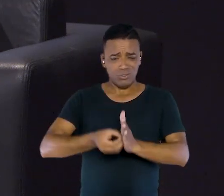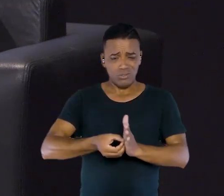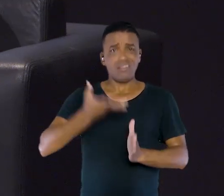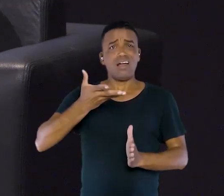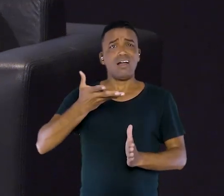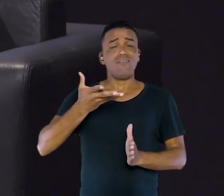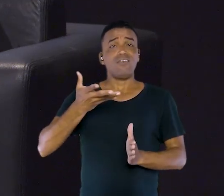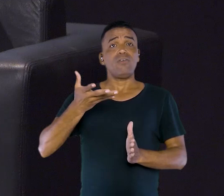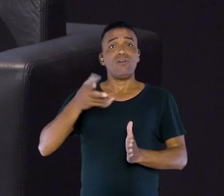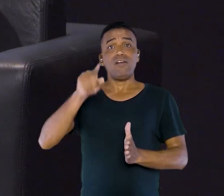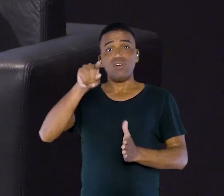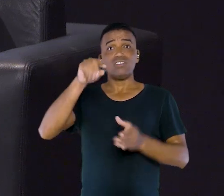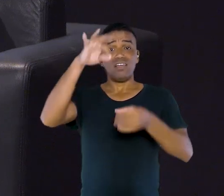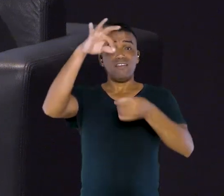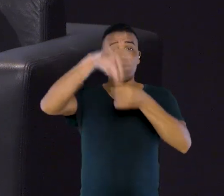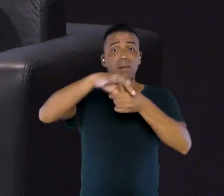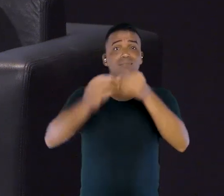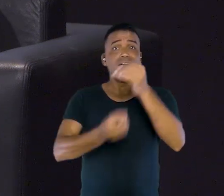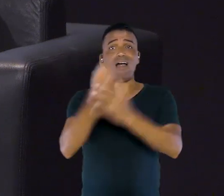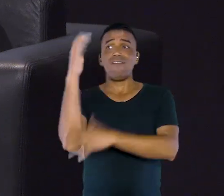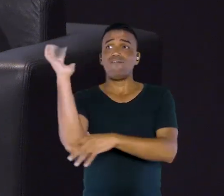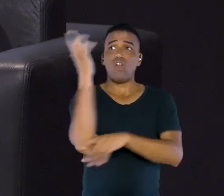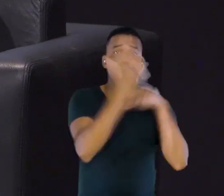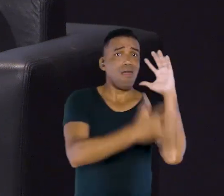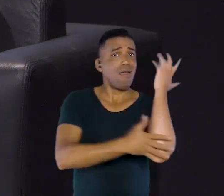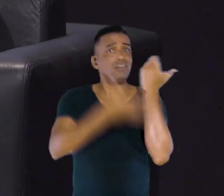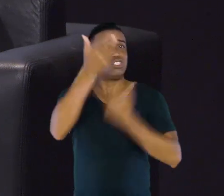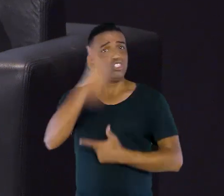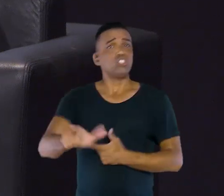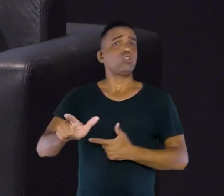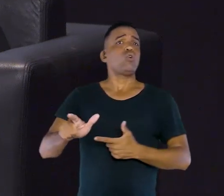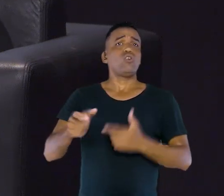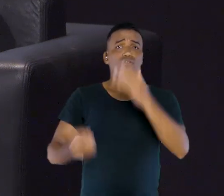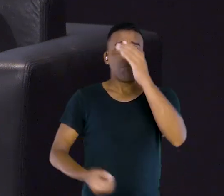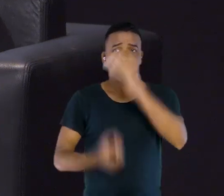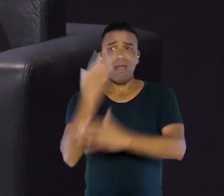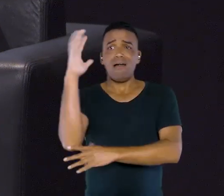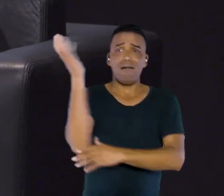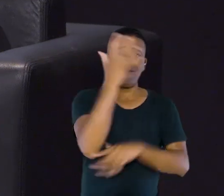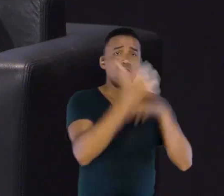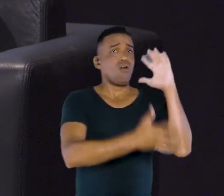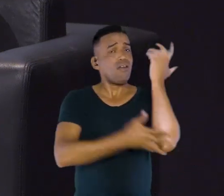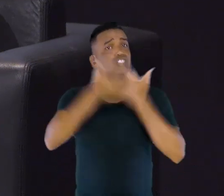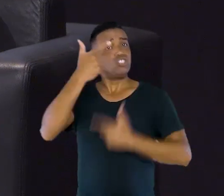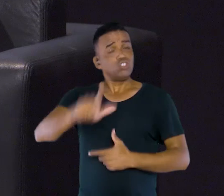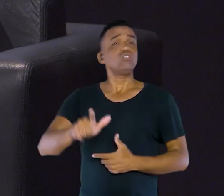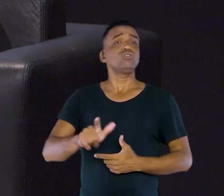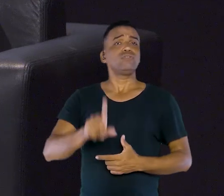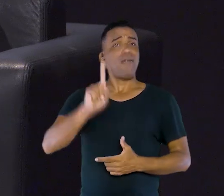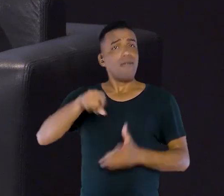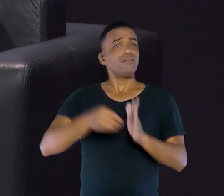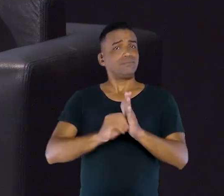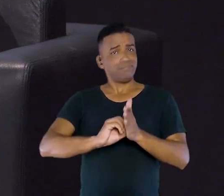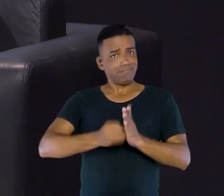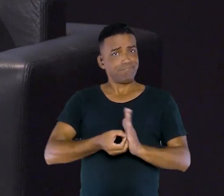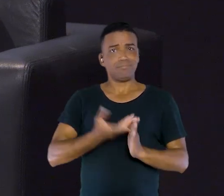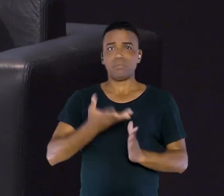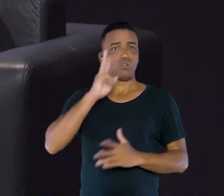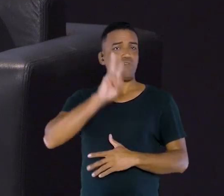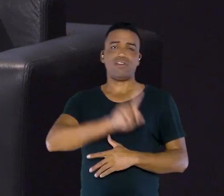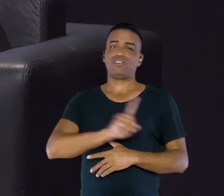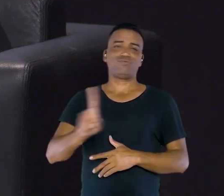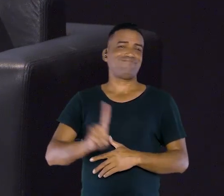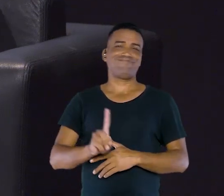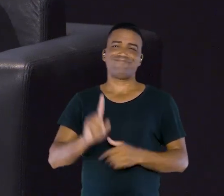sustentável. Sustentável é você reflorestar, é você plantar outras árvores assim. Mas